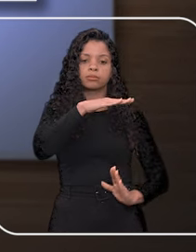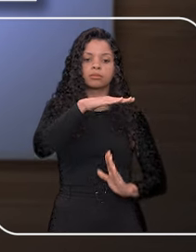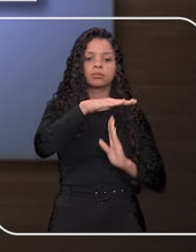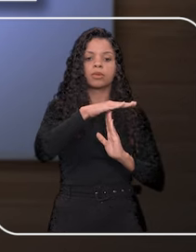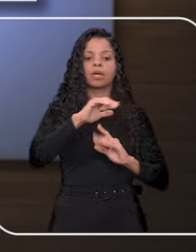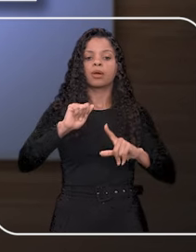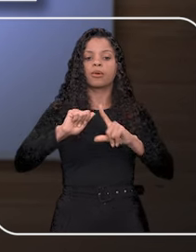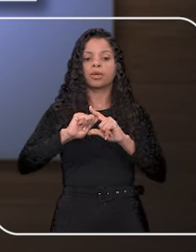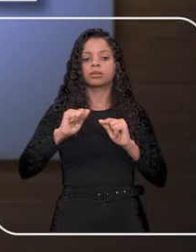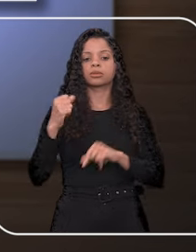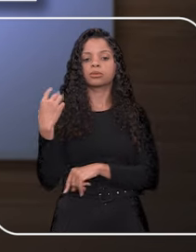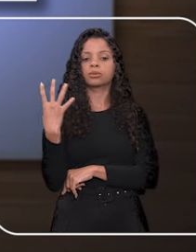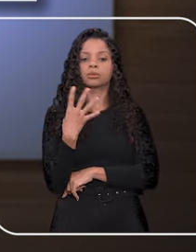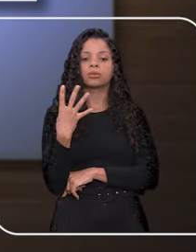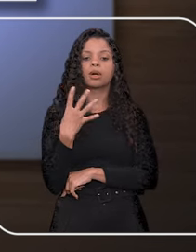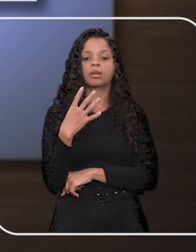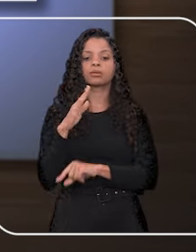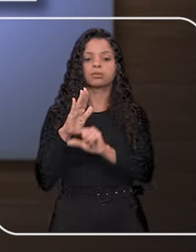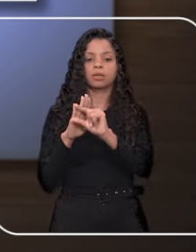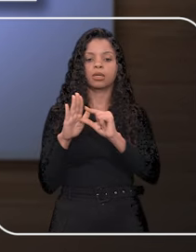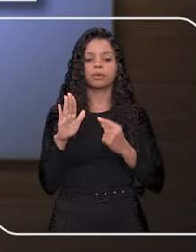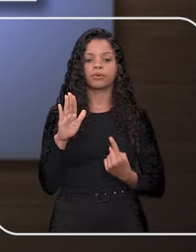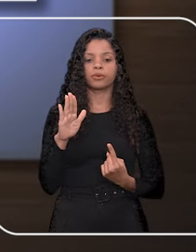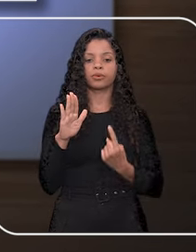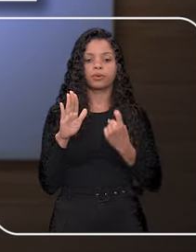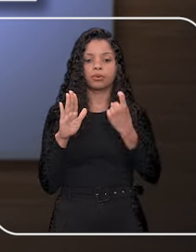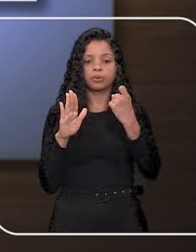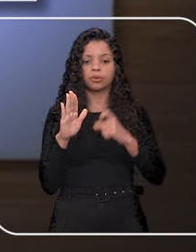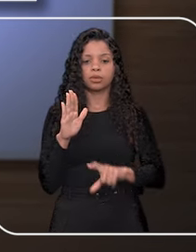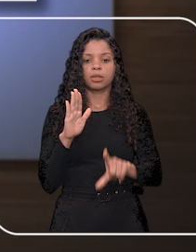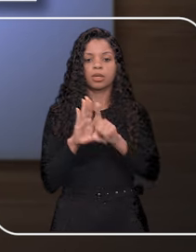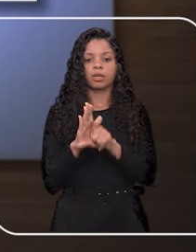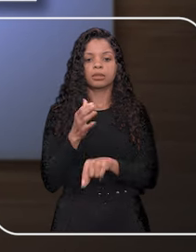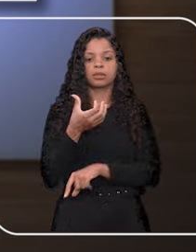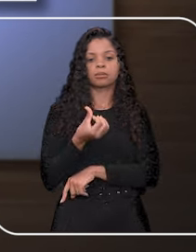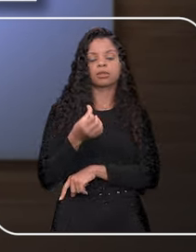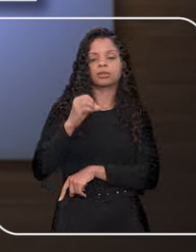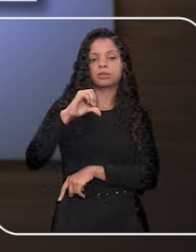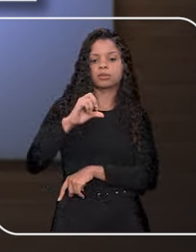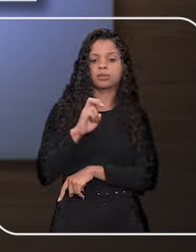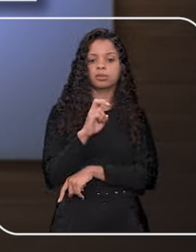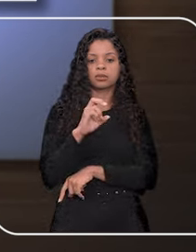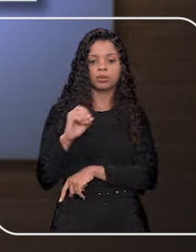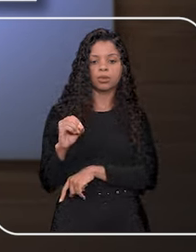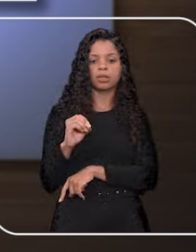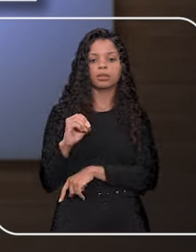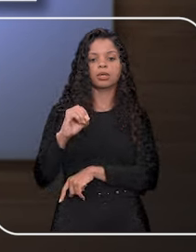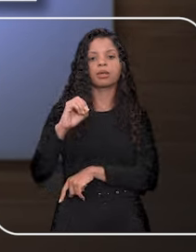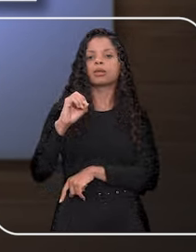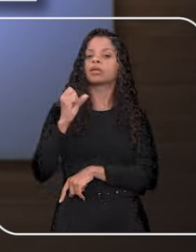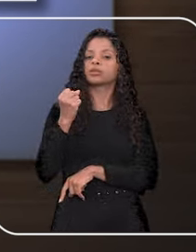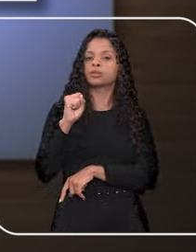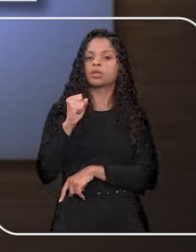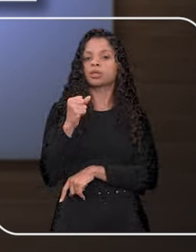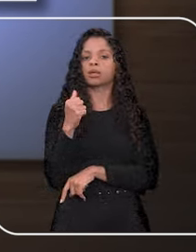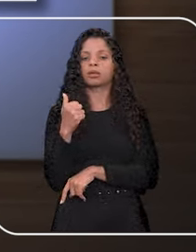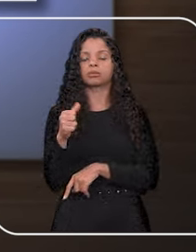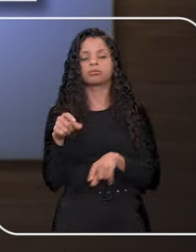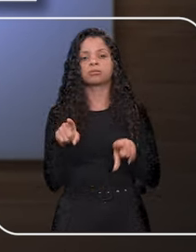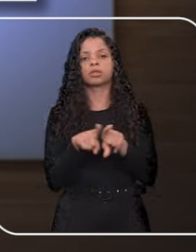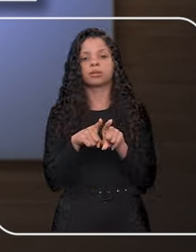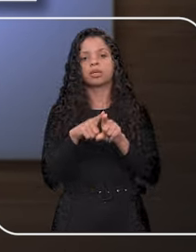previdenciárias o artigo qu parágrafo único da superveniente lei 6950 de